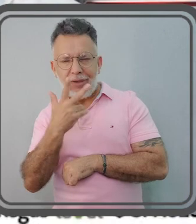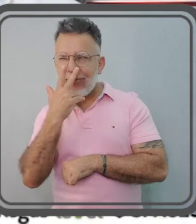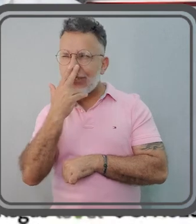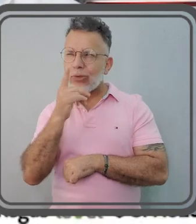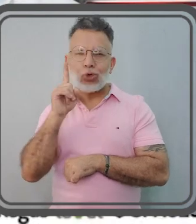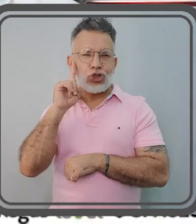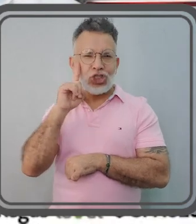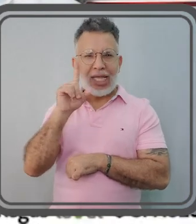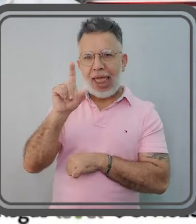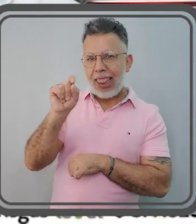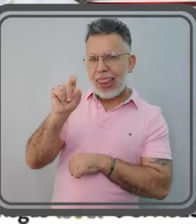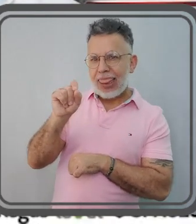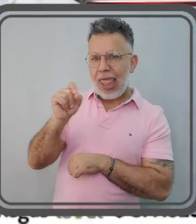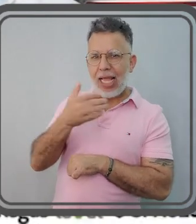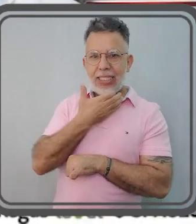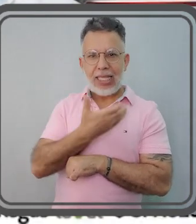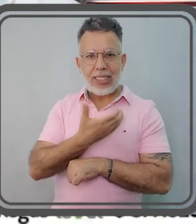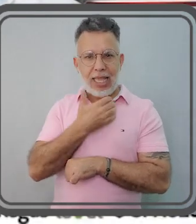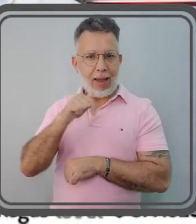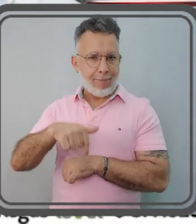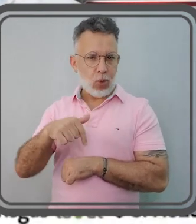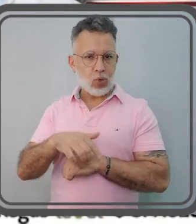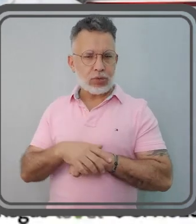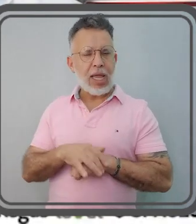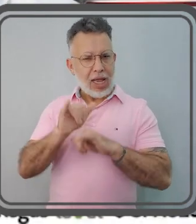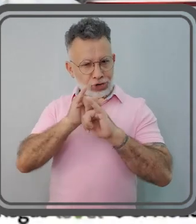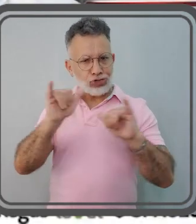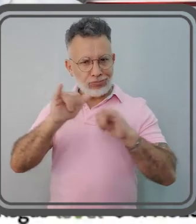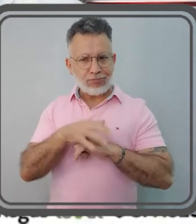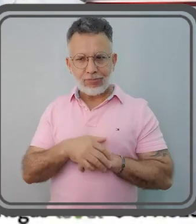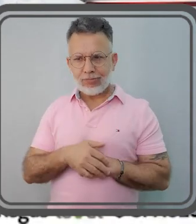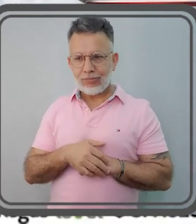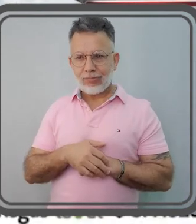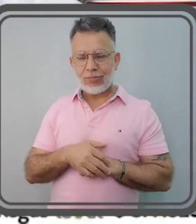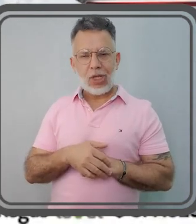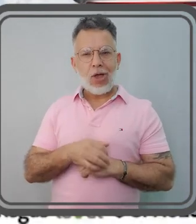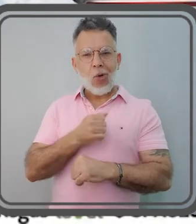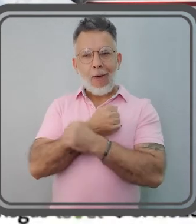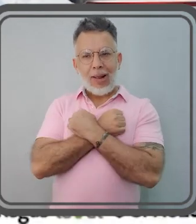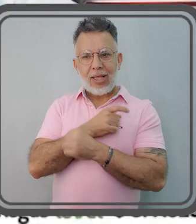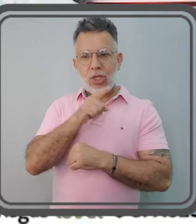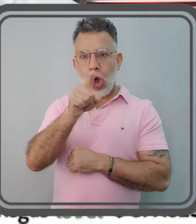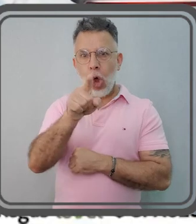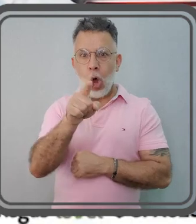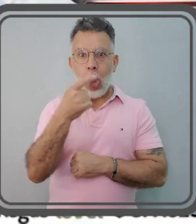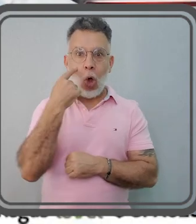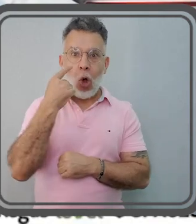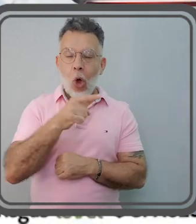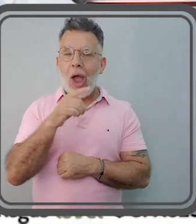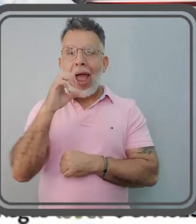bom? Um abraço. Quem quiser seguir a Splash, cara, só rapidinho. Quem quiser falar da Splash, é